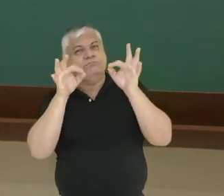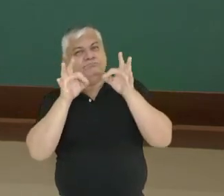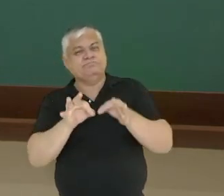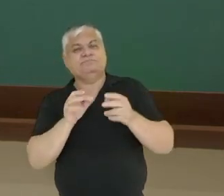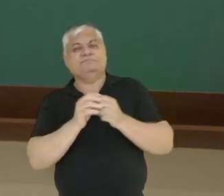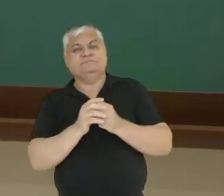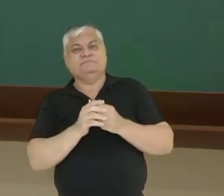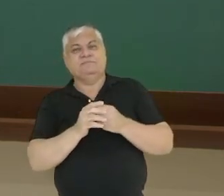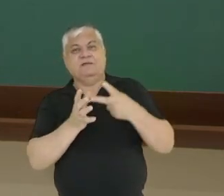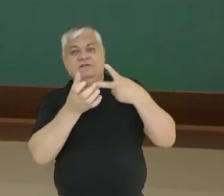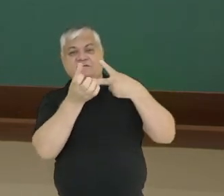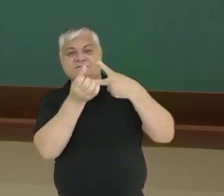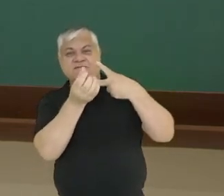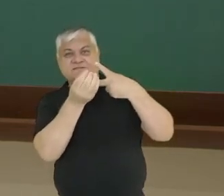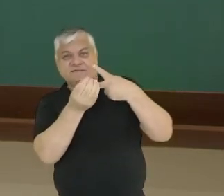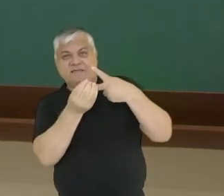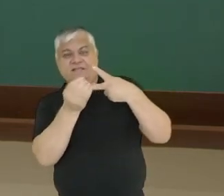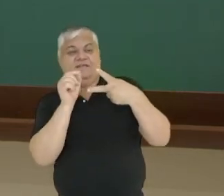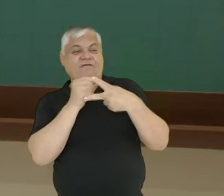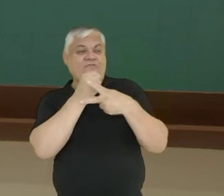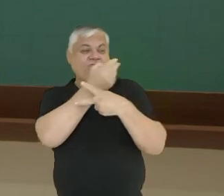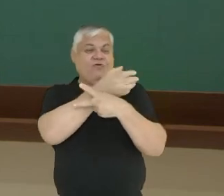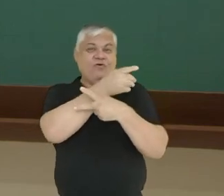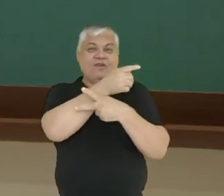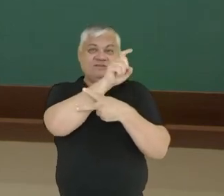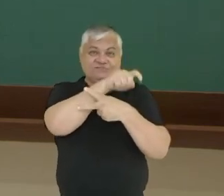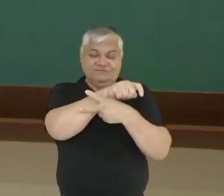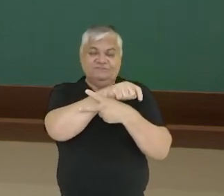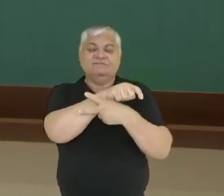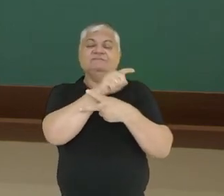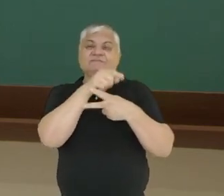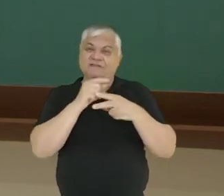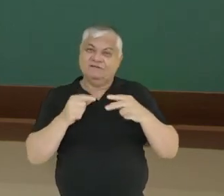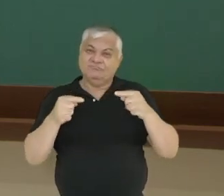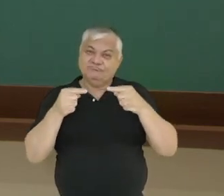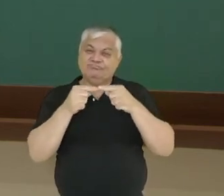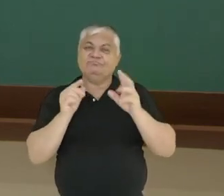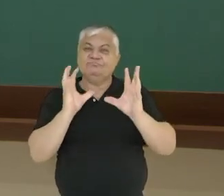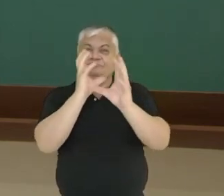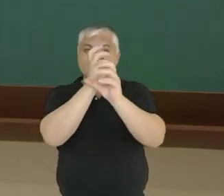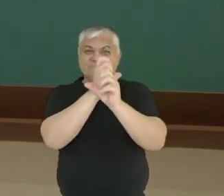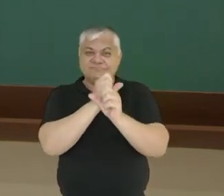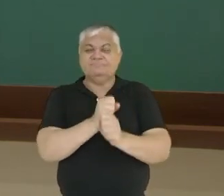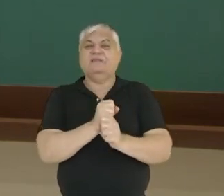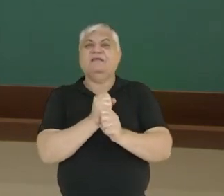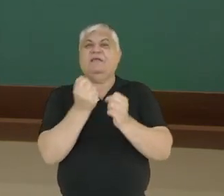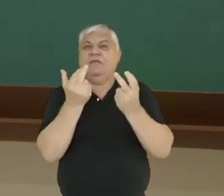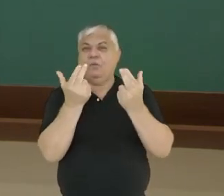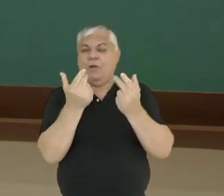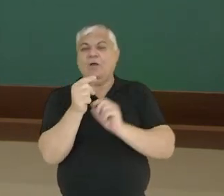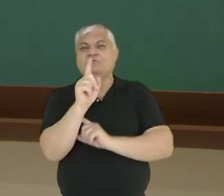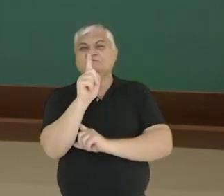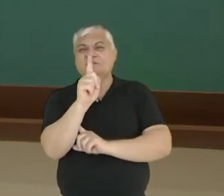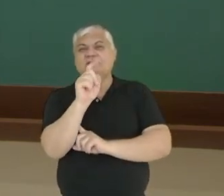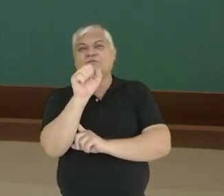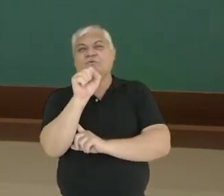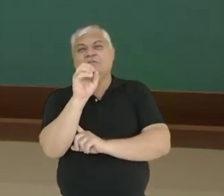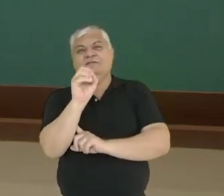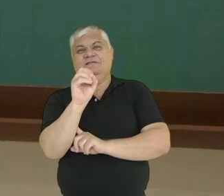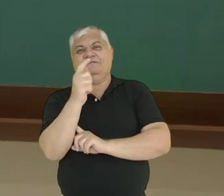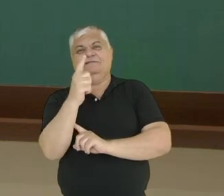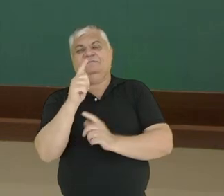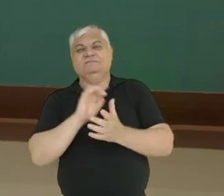Então, eles serão ângulos suplementares, ou seja, a soma tem que dar 180